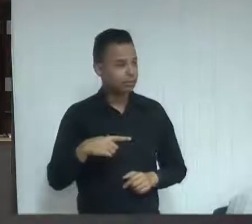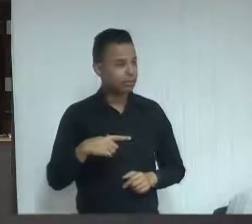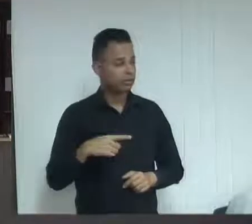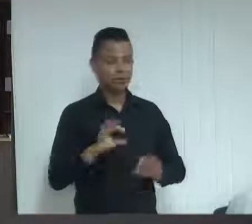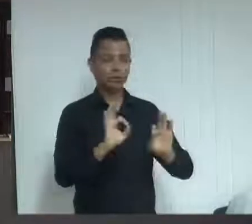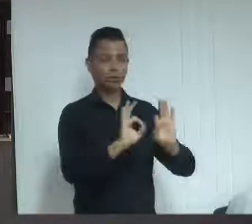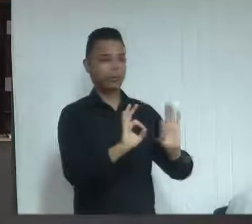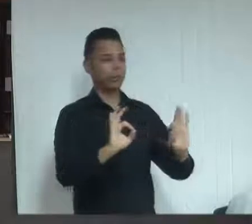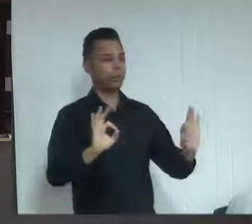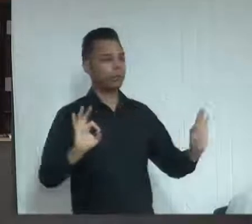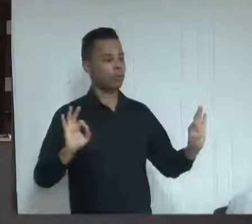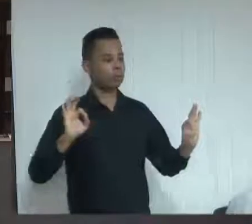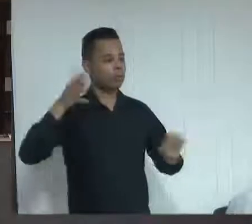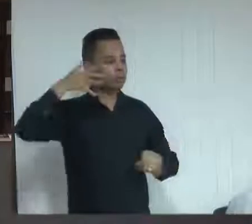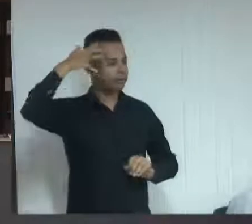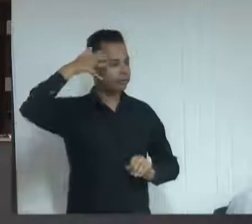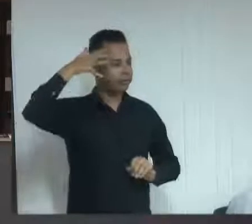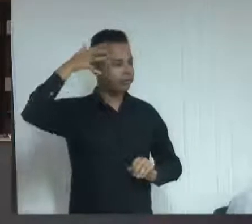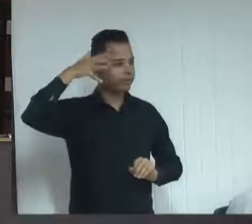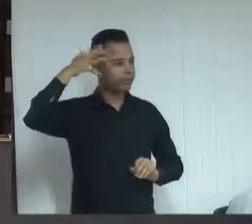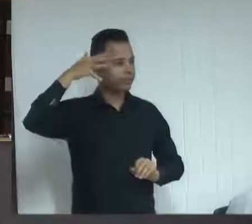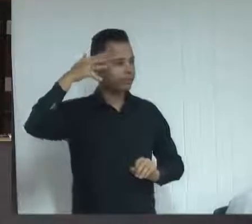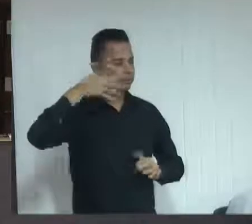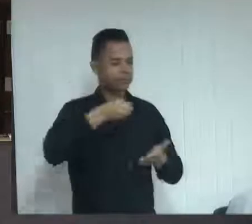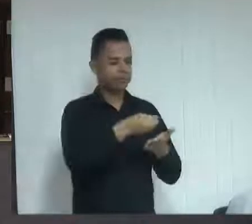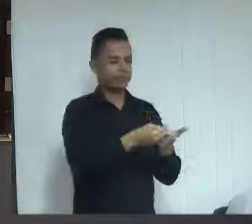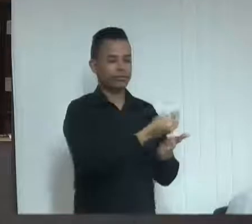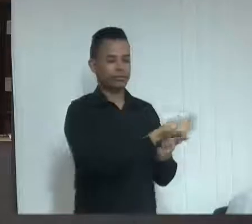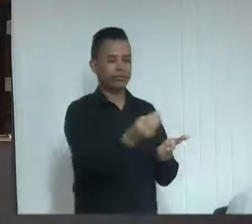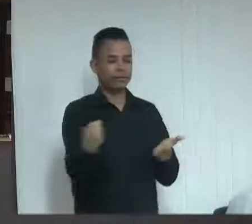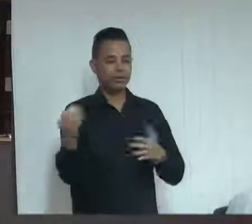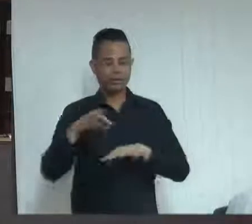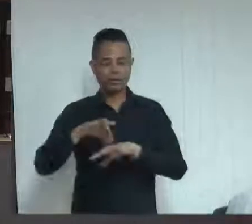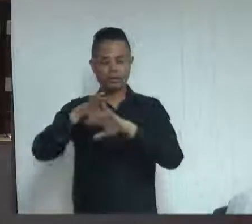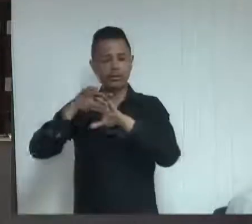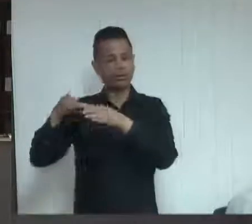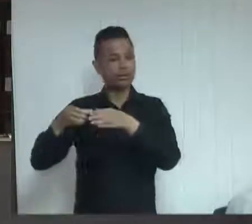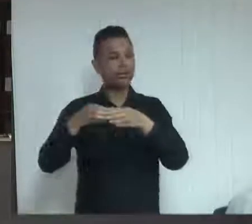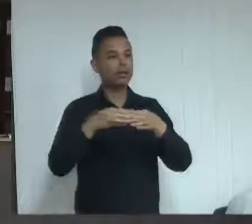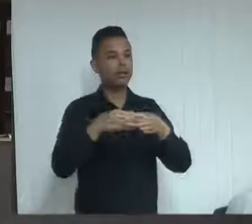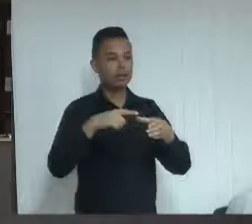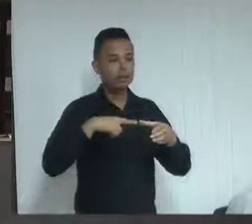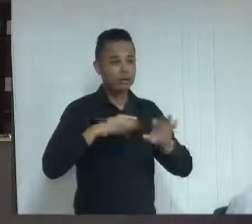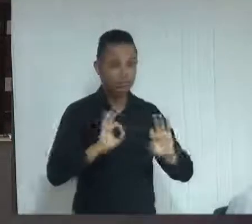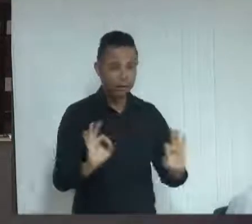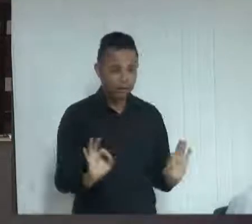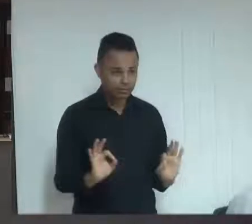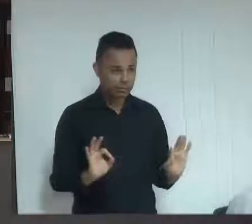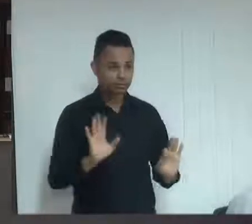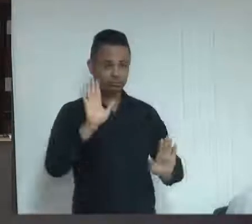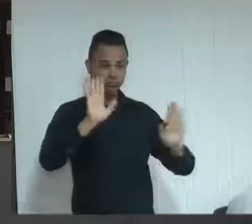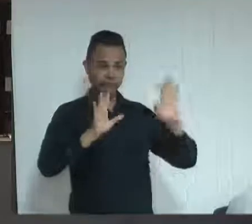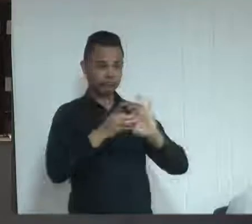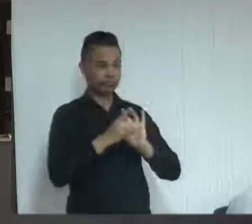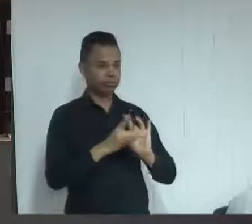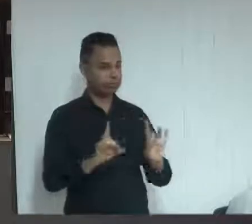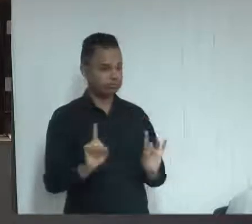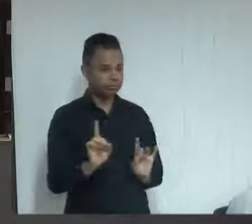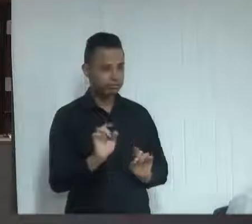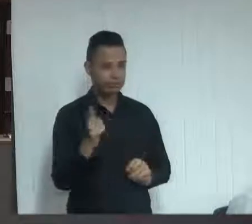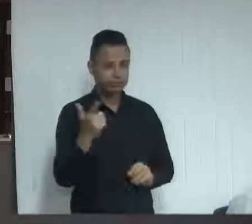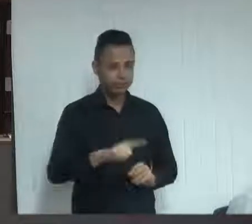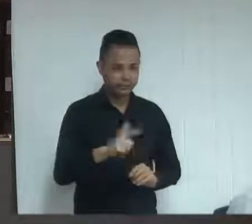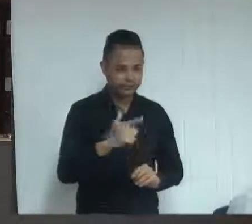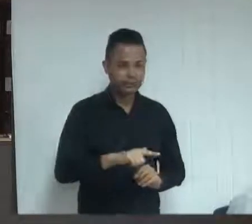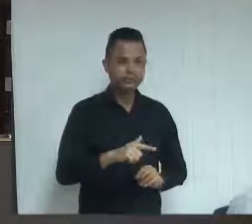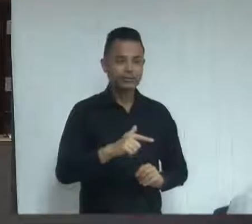Nenhum vereador querendo discutir o projeto, está aberto para encaminhamento de lideranças. Não havendo nenhuma manifestação de lideranças,